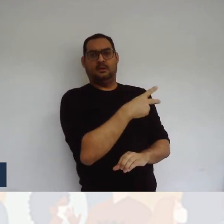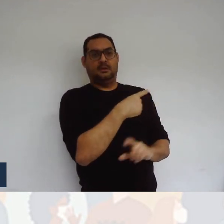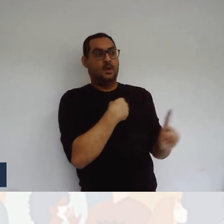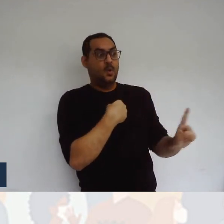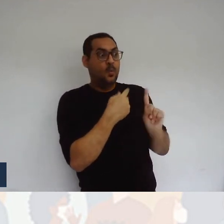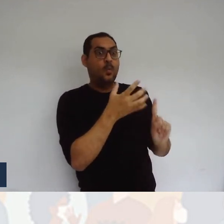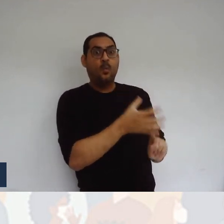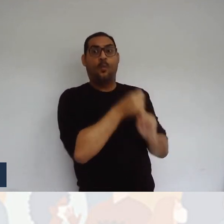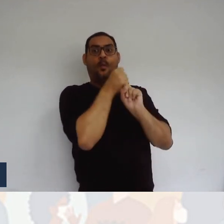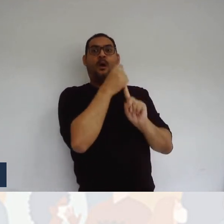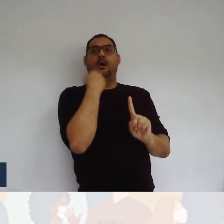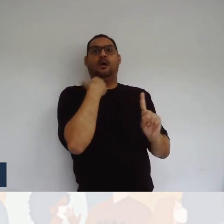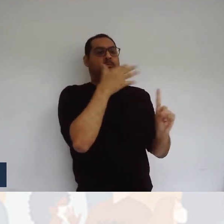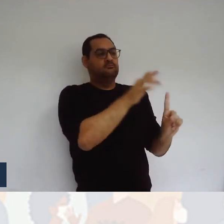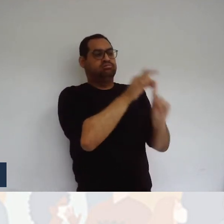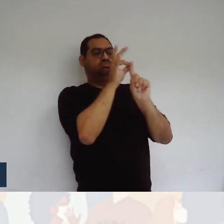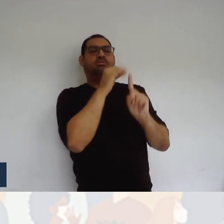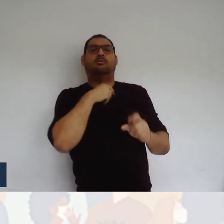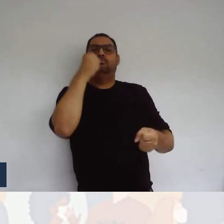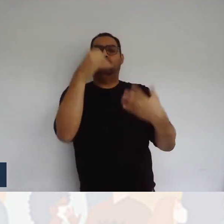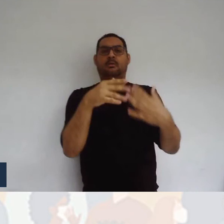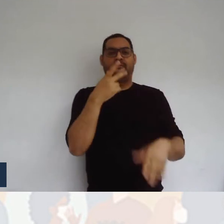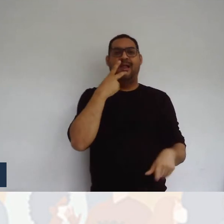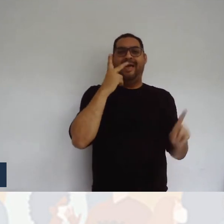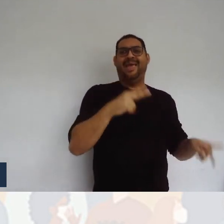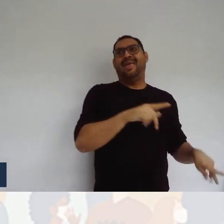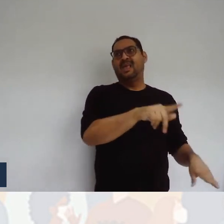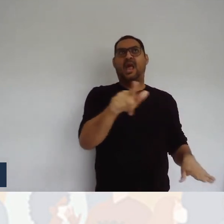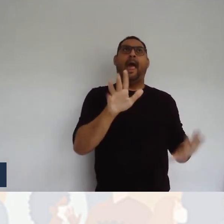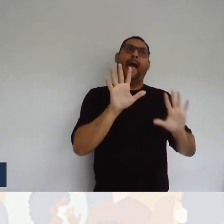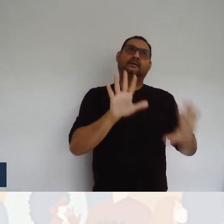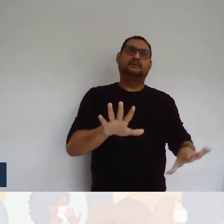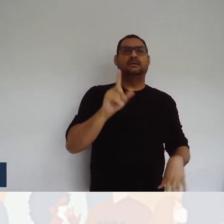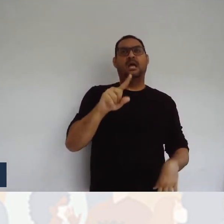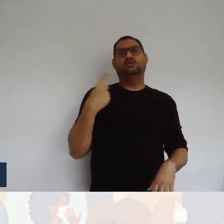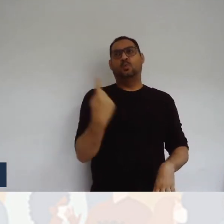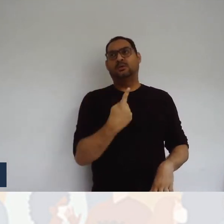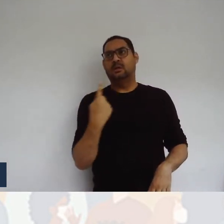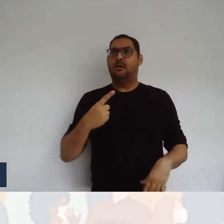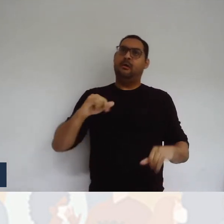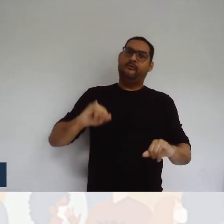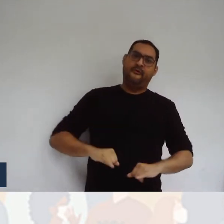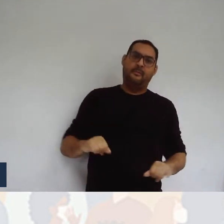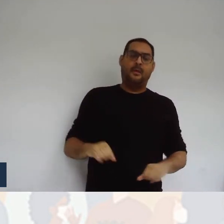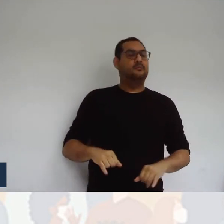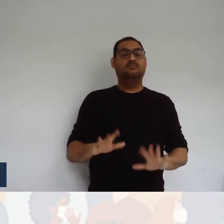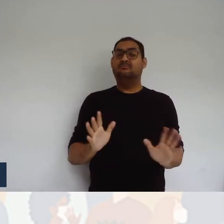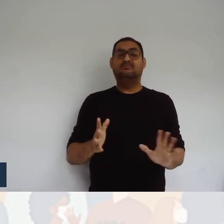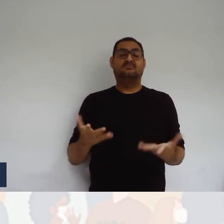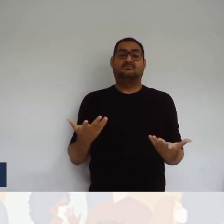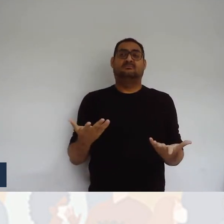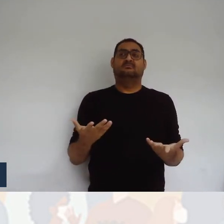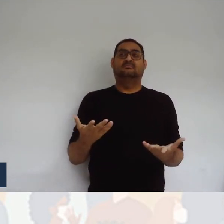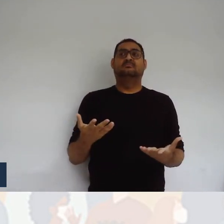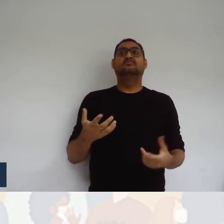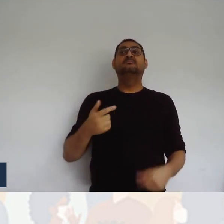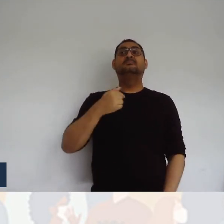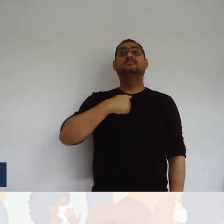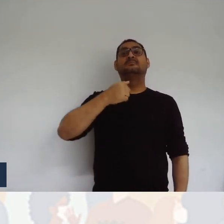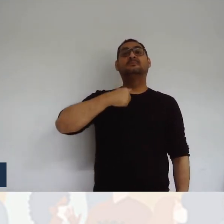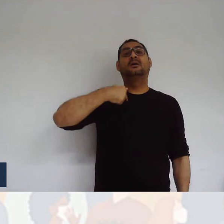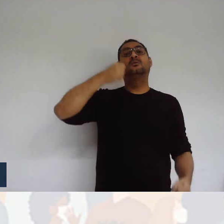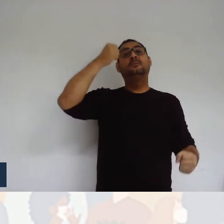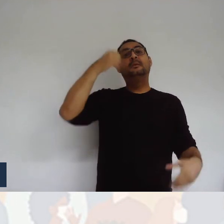eu ressaltei. Então, não posso dizer seria só isso, seria só aquilo, não é? Eu acho que nesse caso são